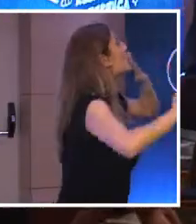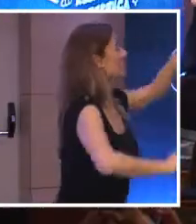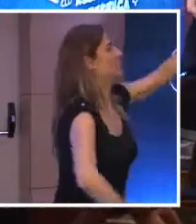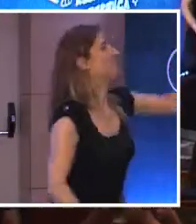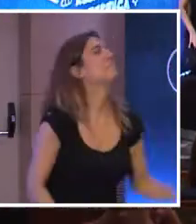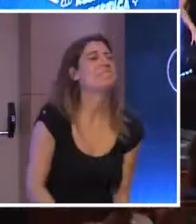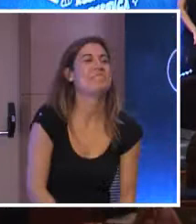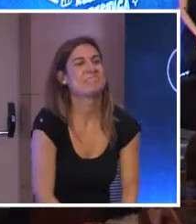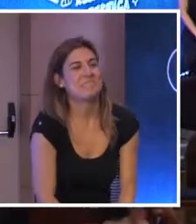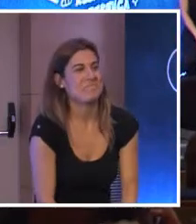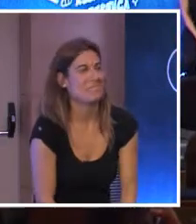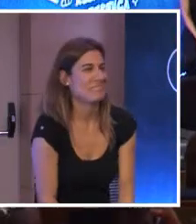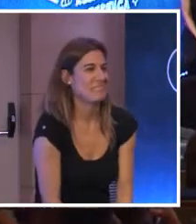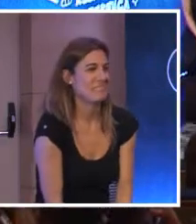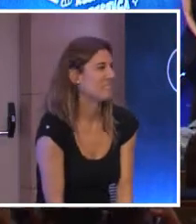Tchau, até amanhã.